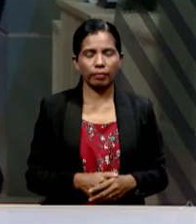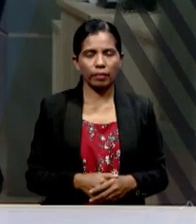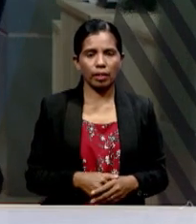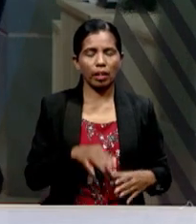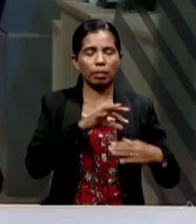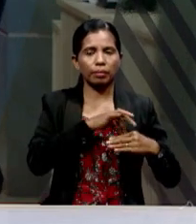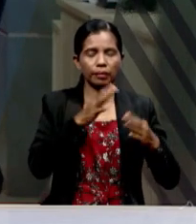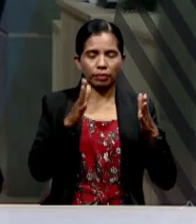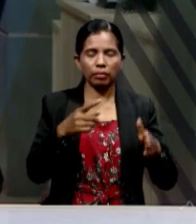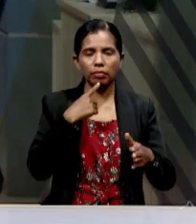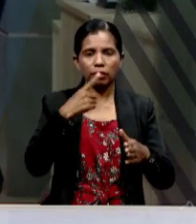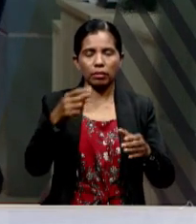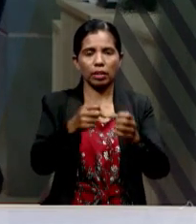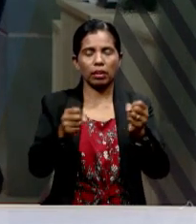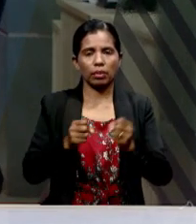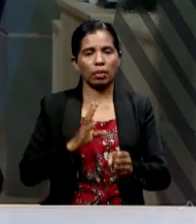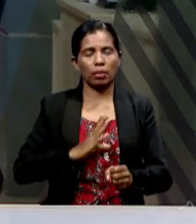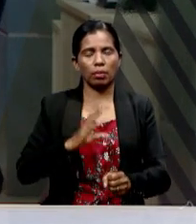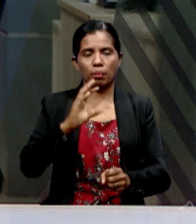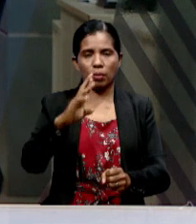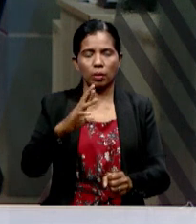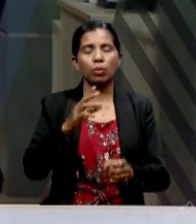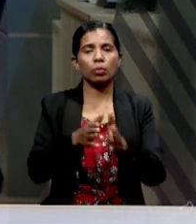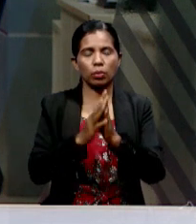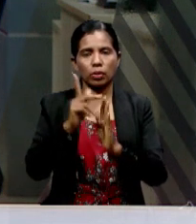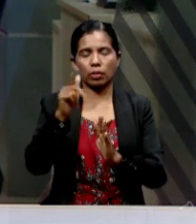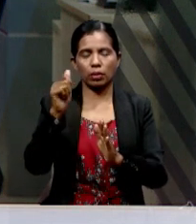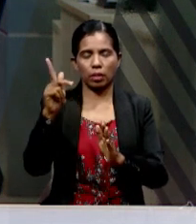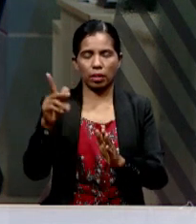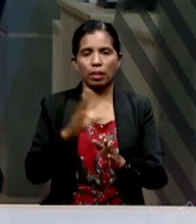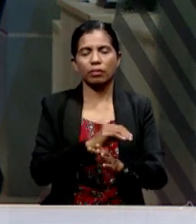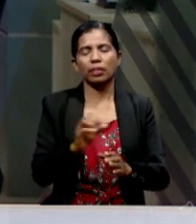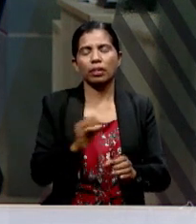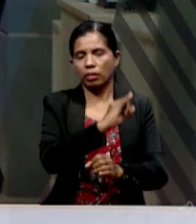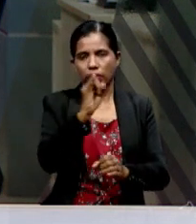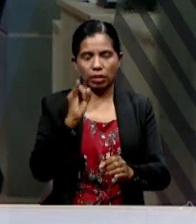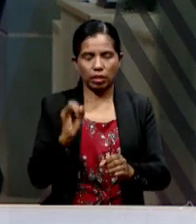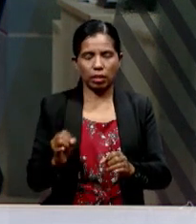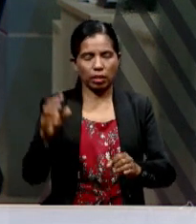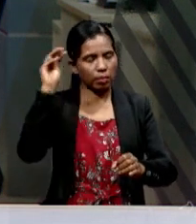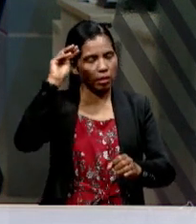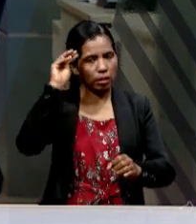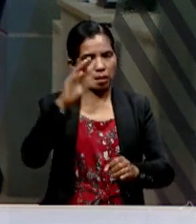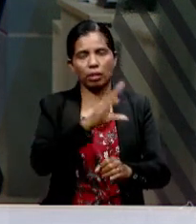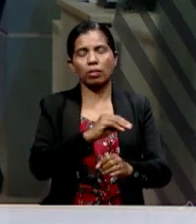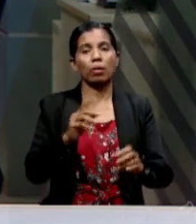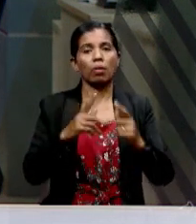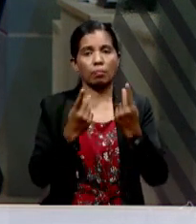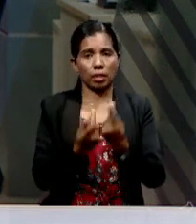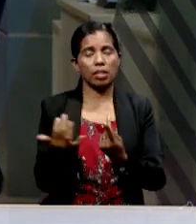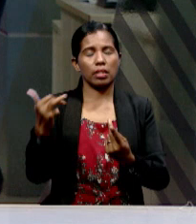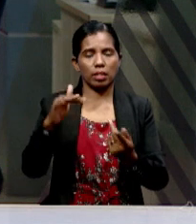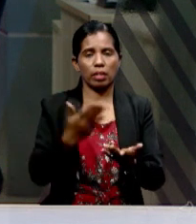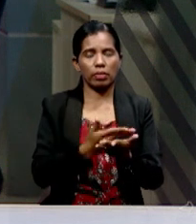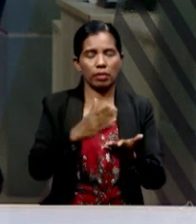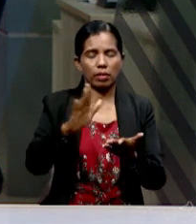Beneficiário reclamante sira iha suku Komoro, husukak atu investiga ministério implementador no companhia sira, nebe